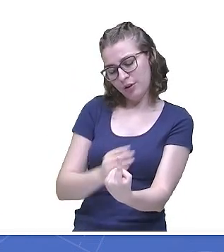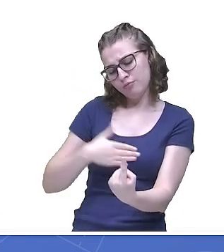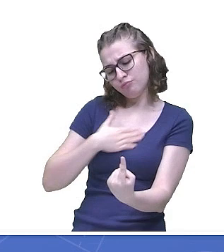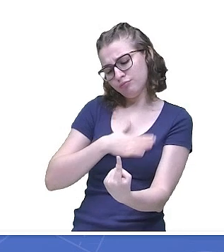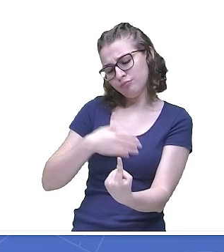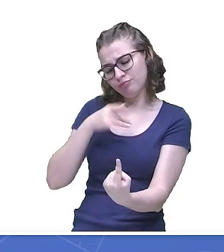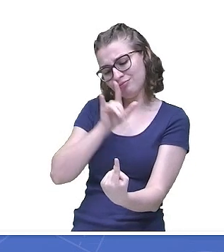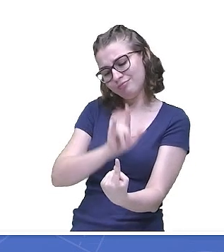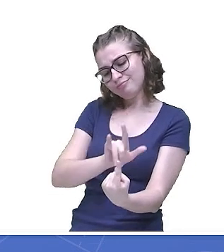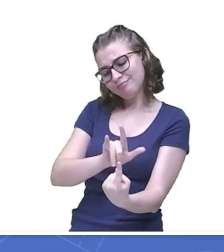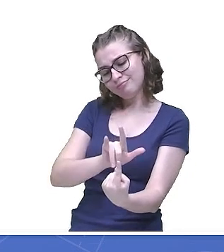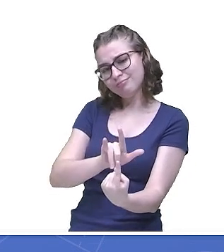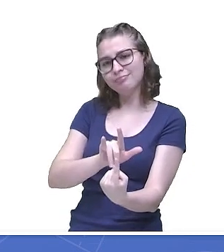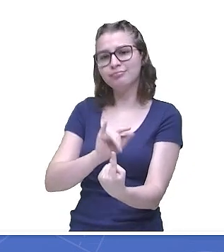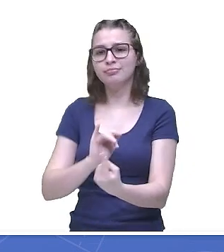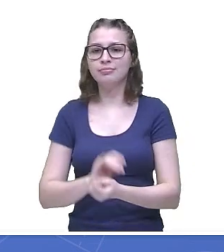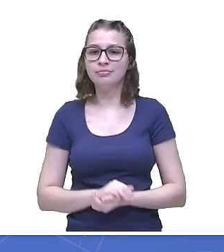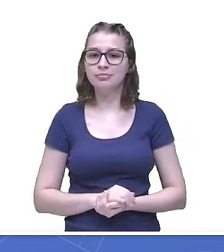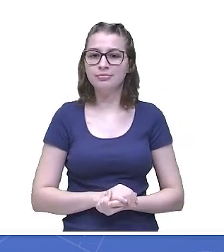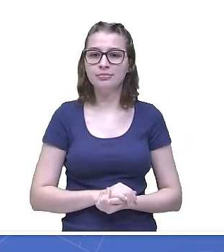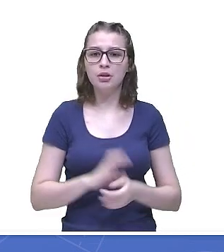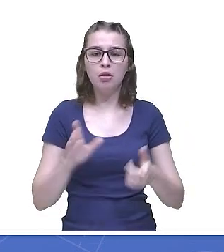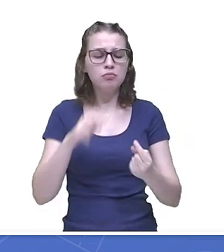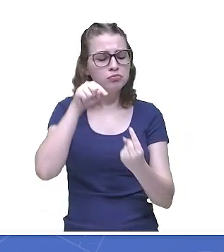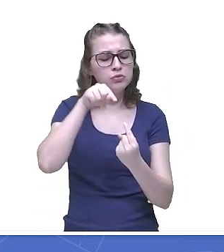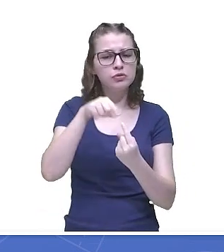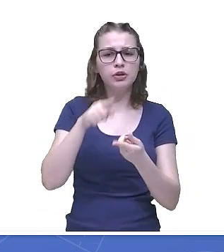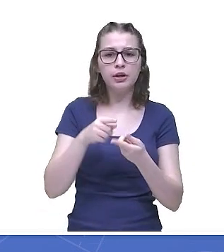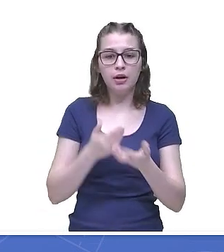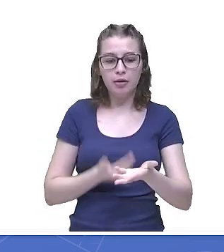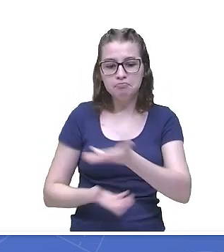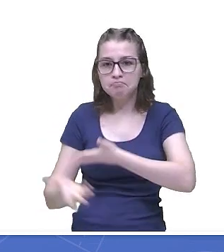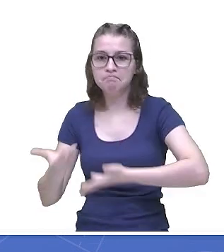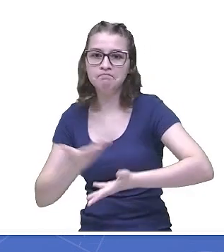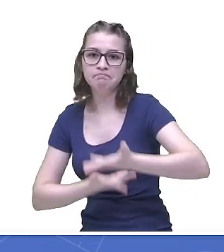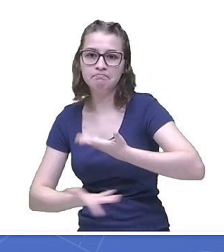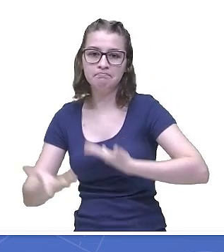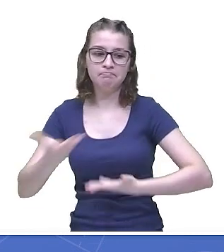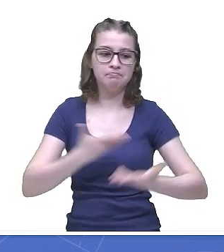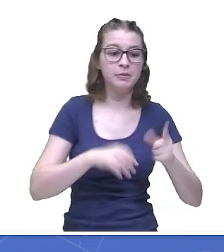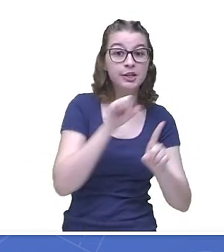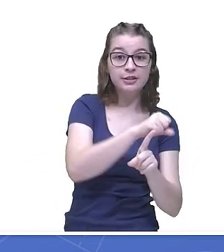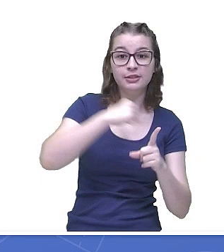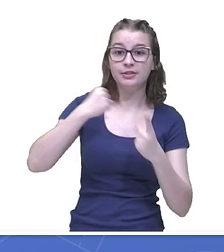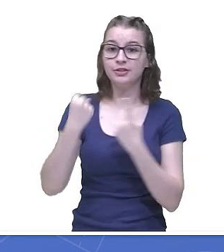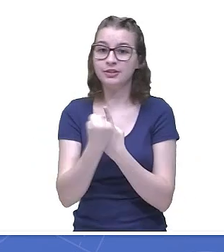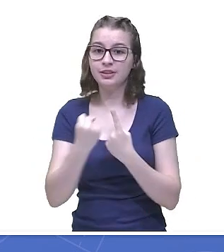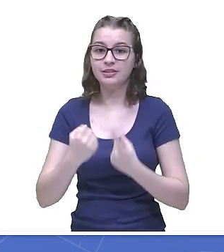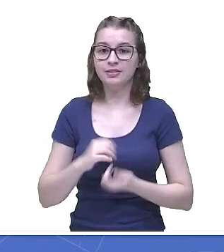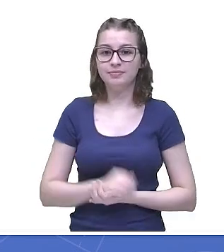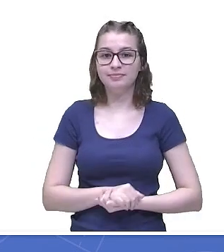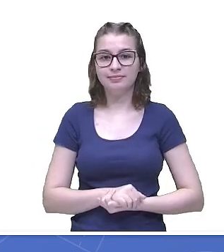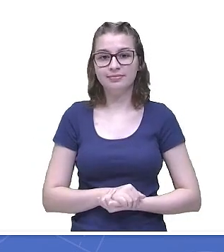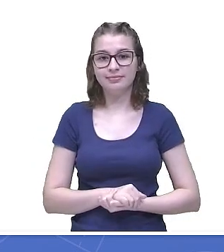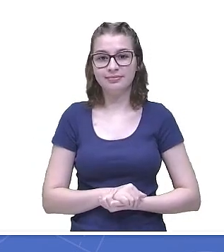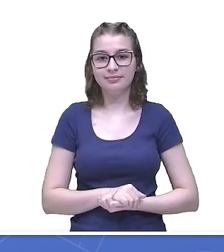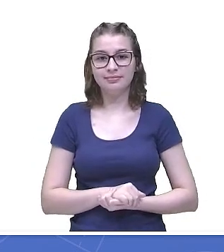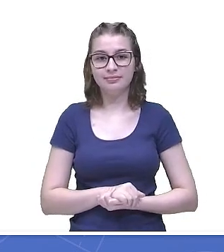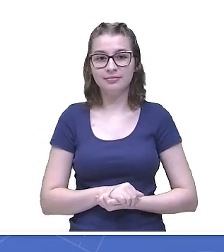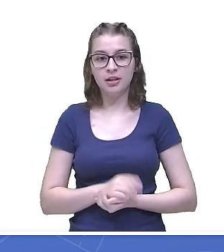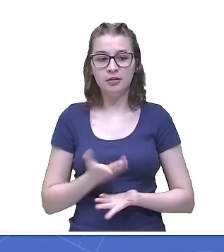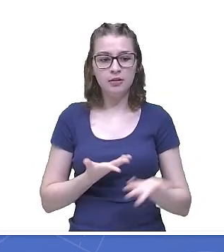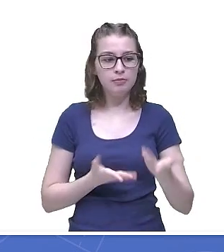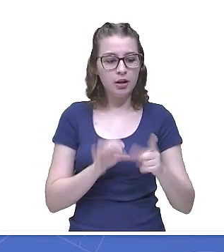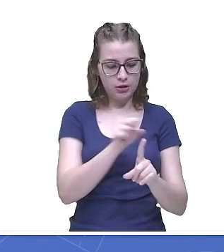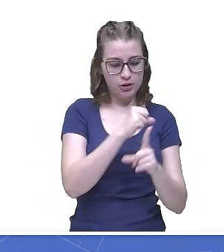função? Promover a socialização do indivíduo, né? Trazer o indivíduo ao convívio